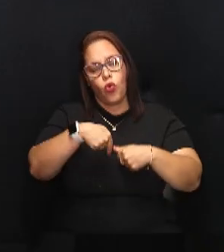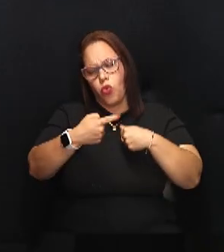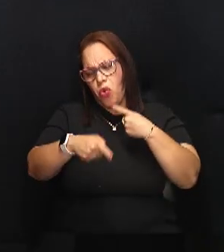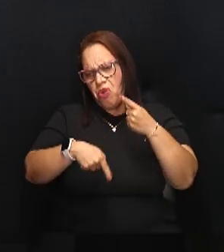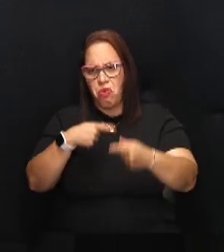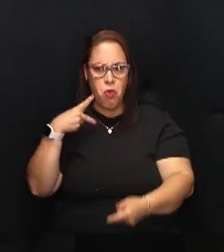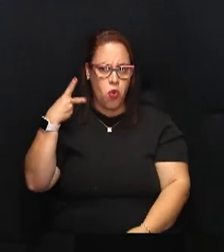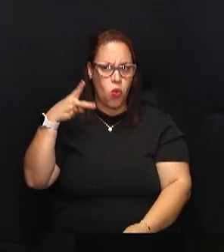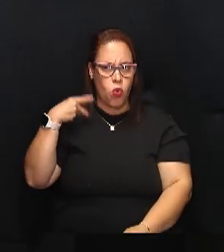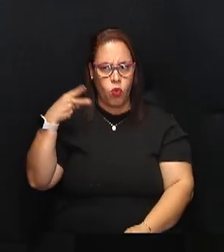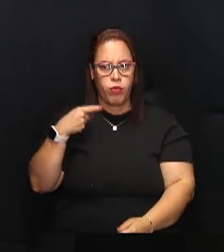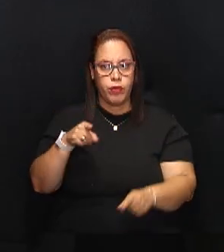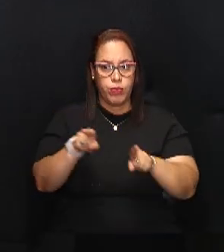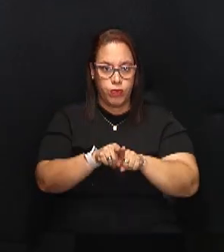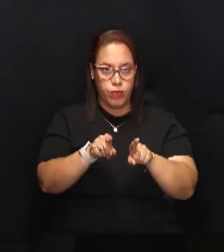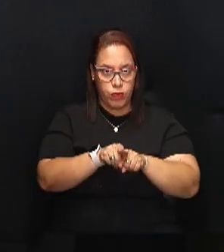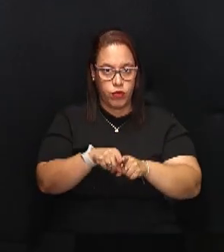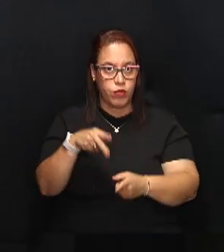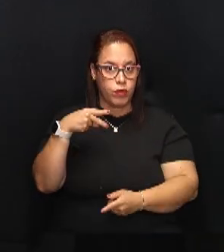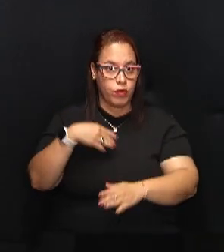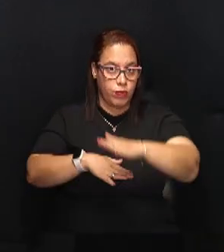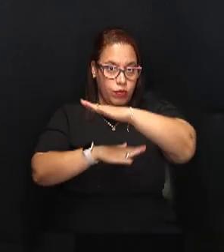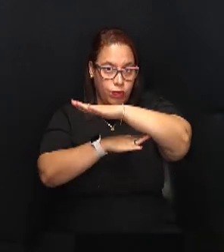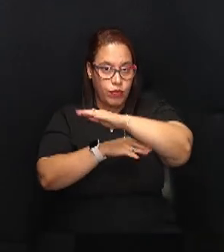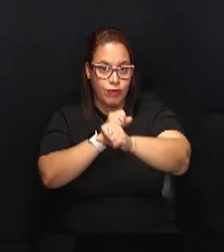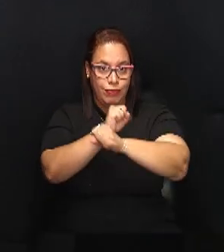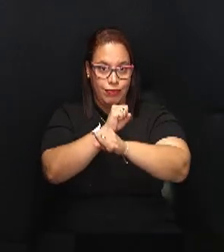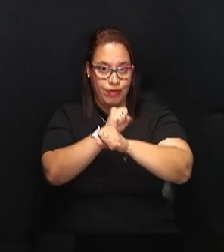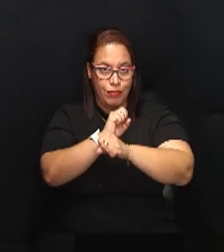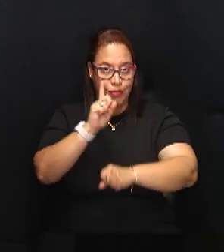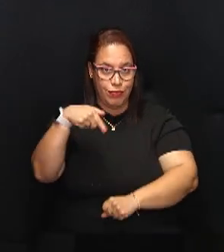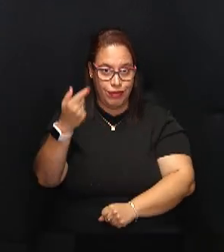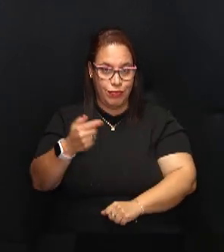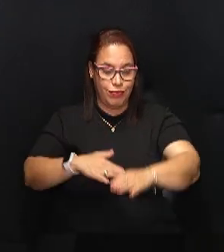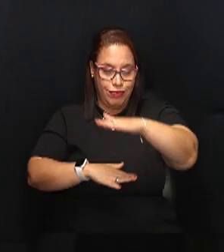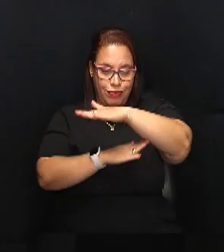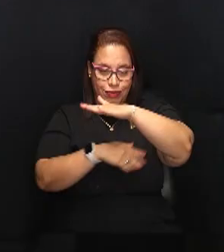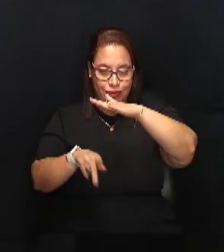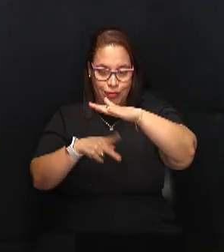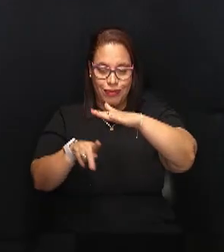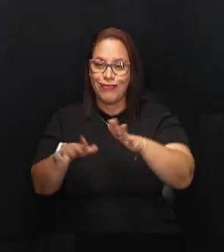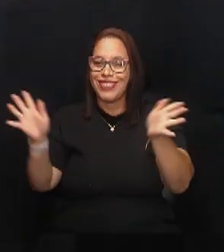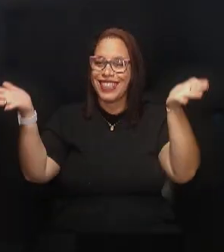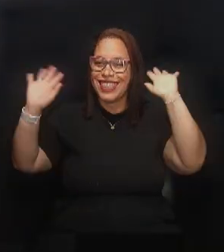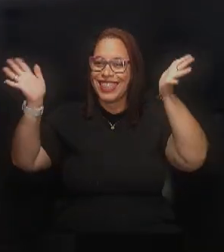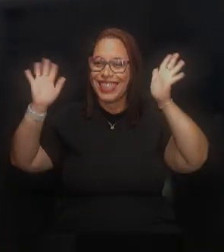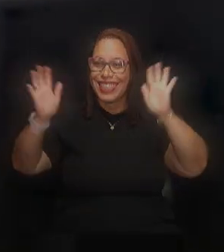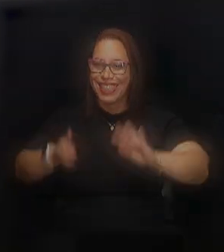parlamentares aqui da Câmara Municipal. E eu te espero no próximo Na Casa do Povo.